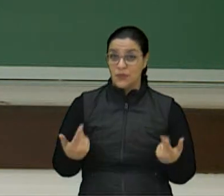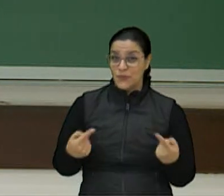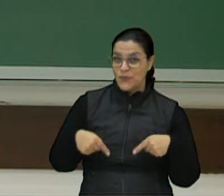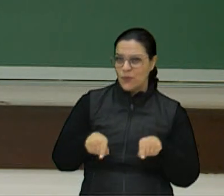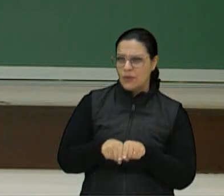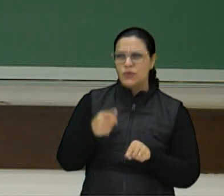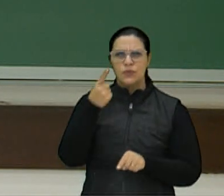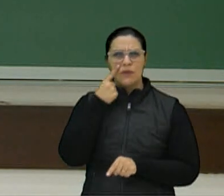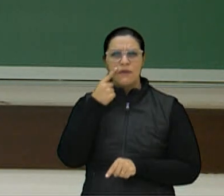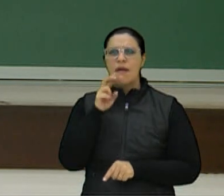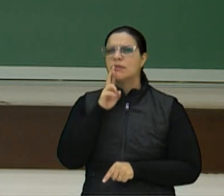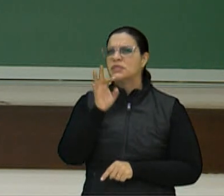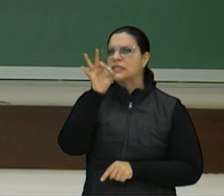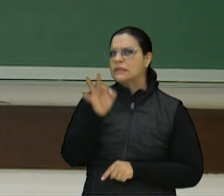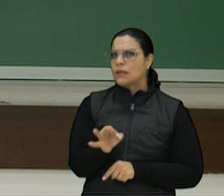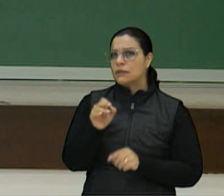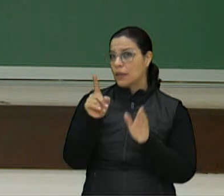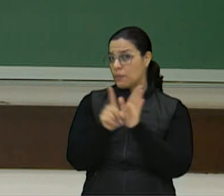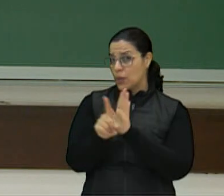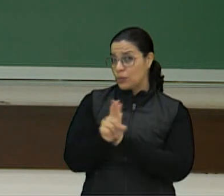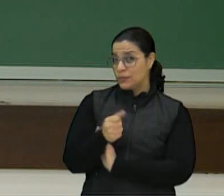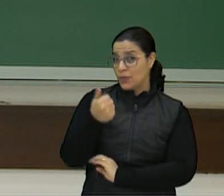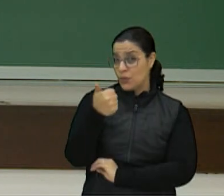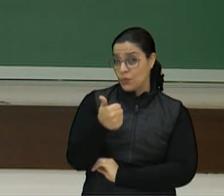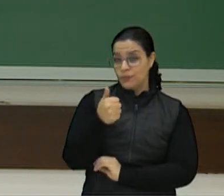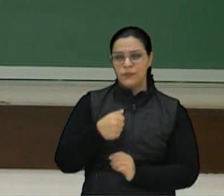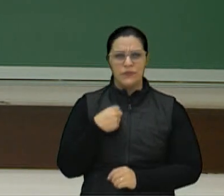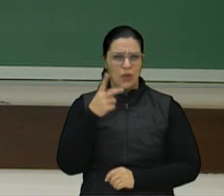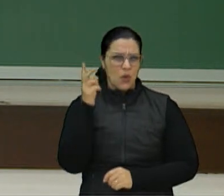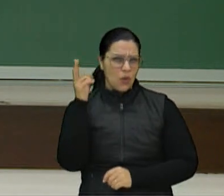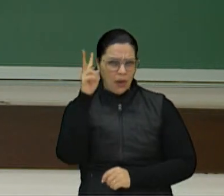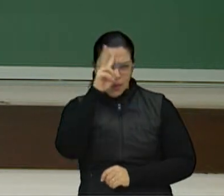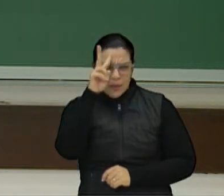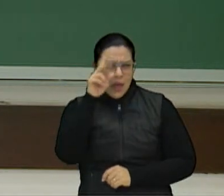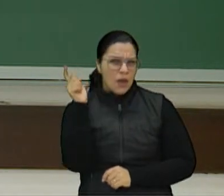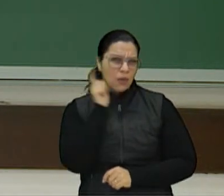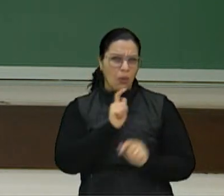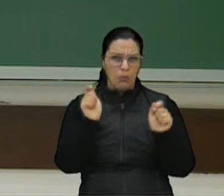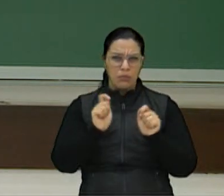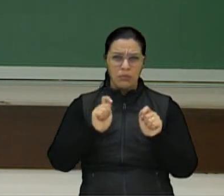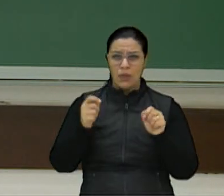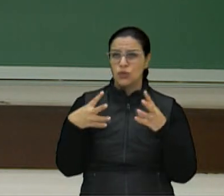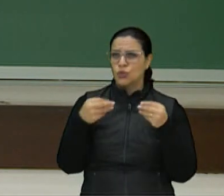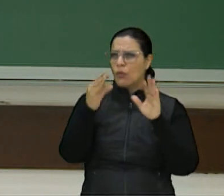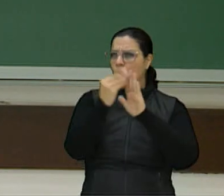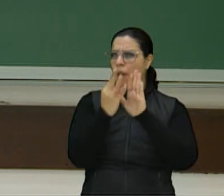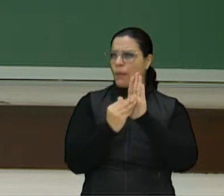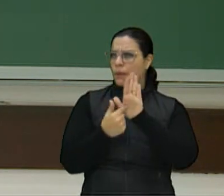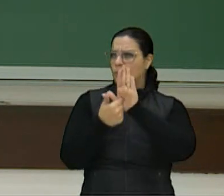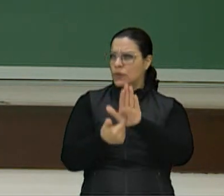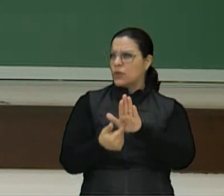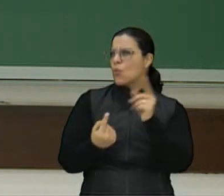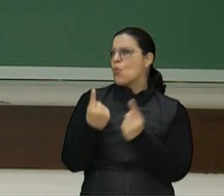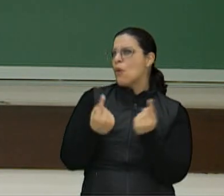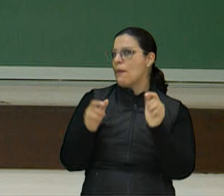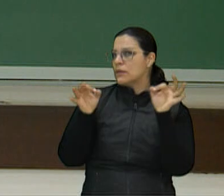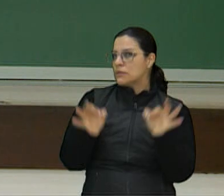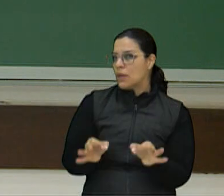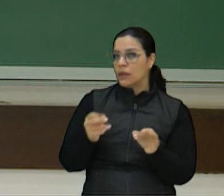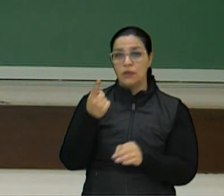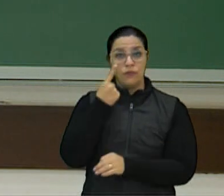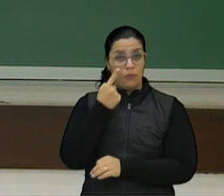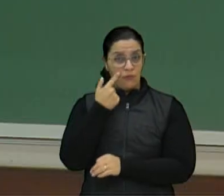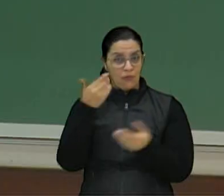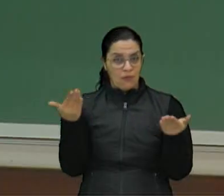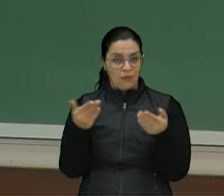Retornando, vamos conferir a resposta do nosso quiz de número 1. Vocês conseguiram lembrar, a partir do que eu expliquei, qual é a alternativa correta? Vamos